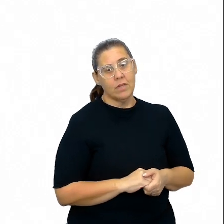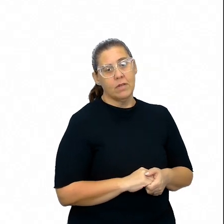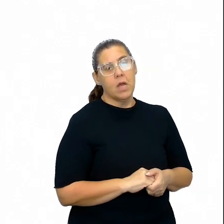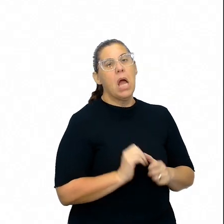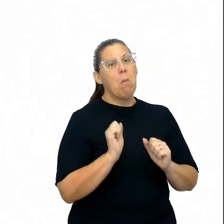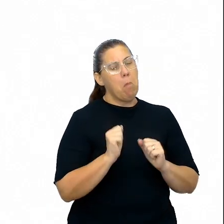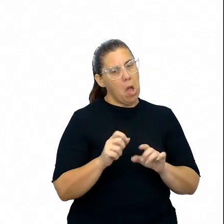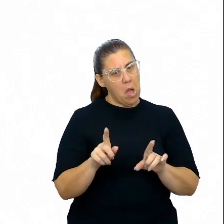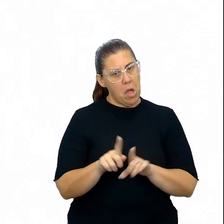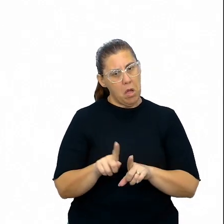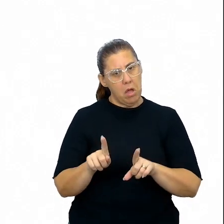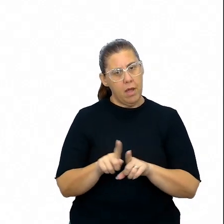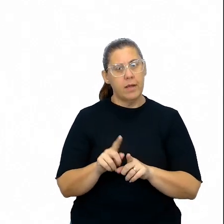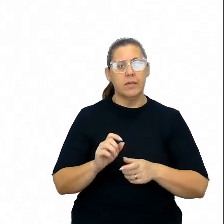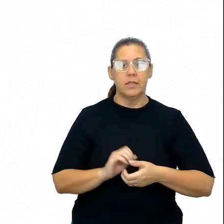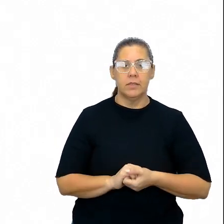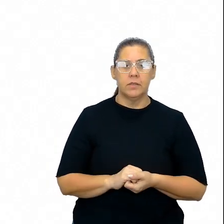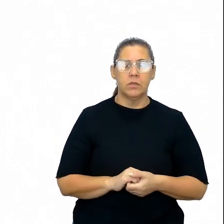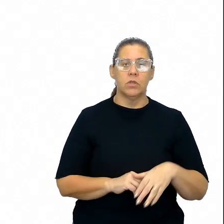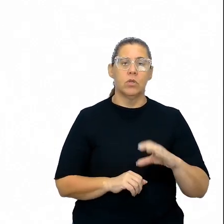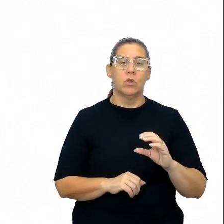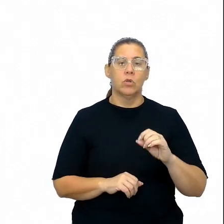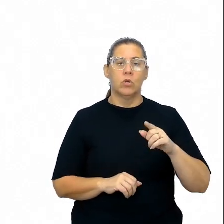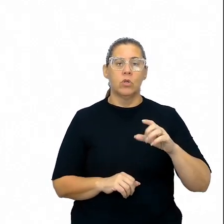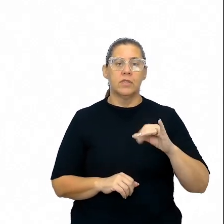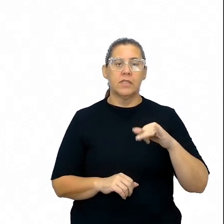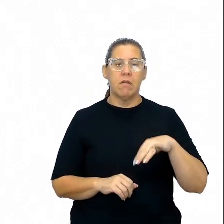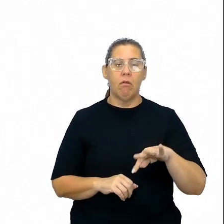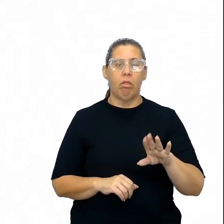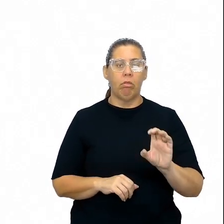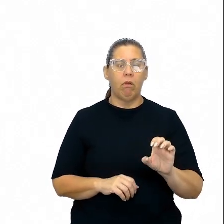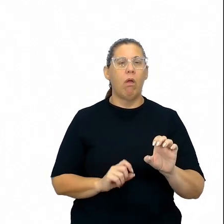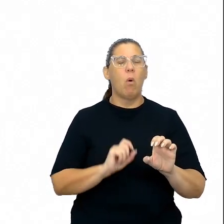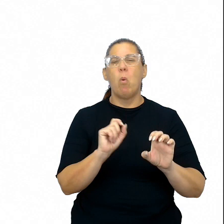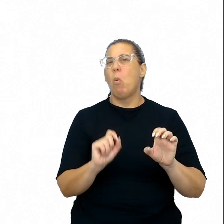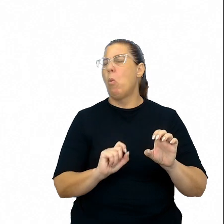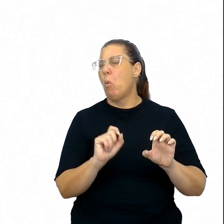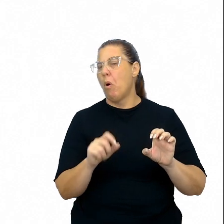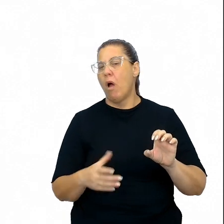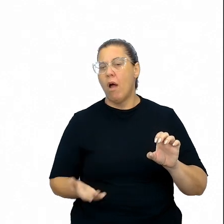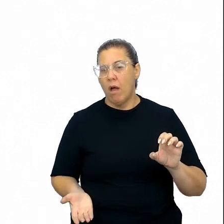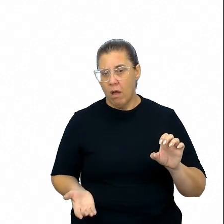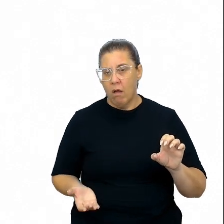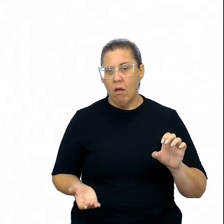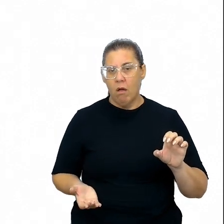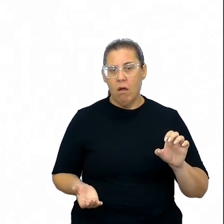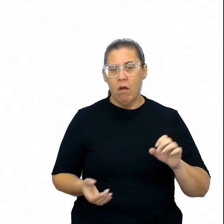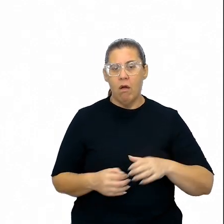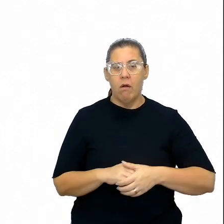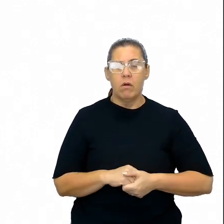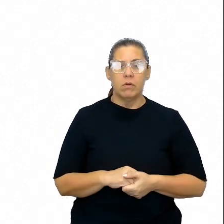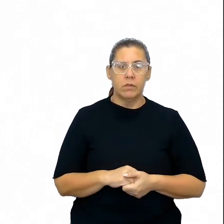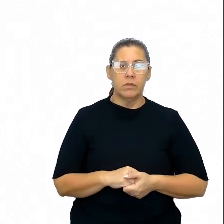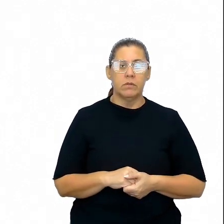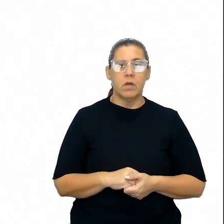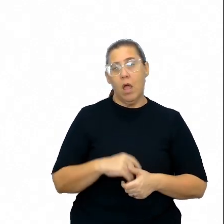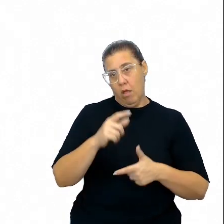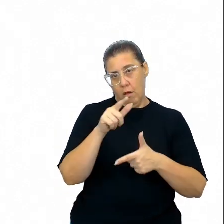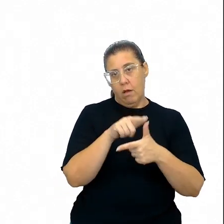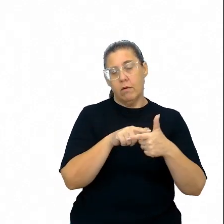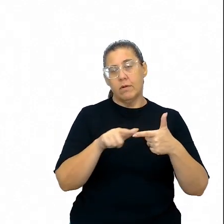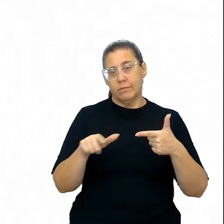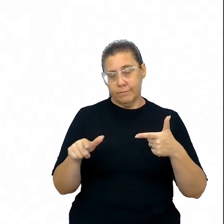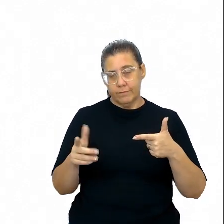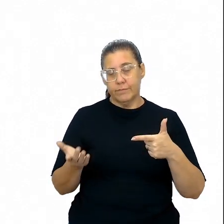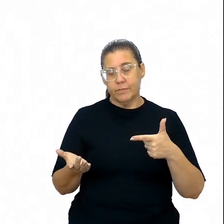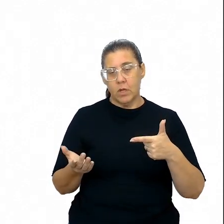pode ser também como quociente. O que é um quociente? Nós sabemos que quociente é uma divisão.